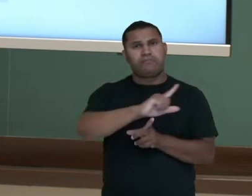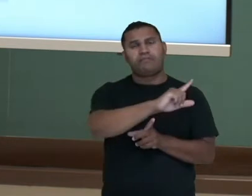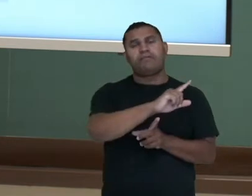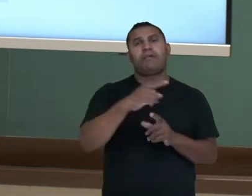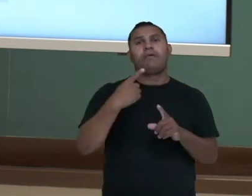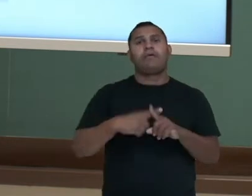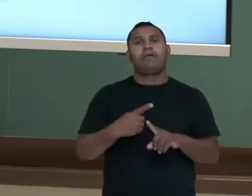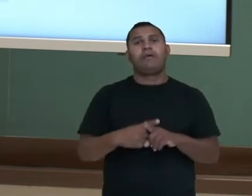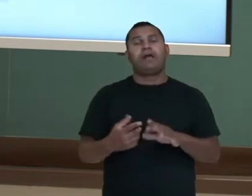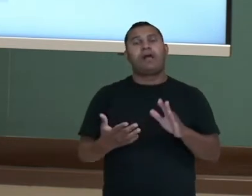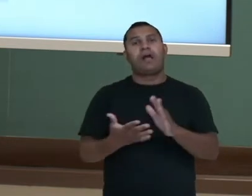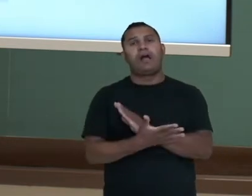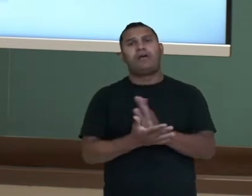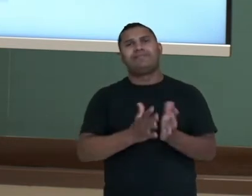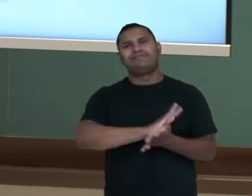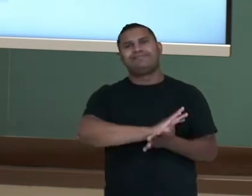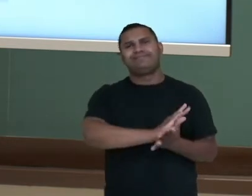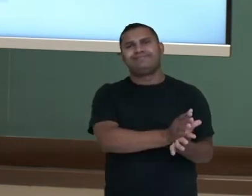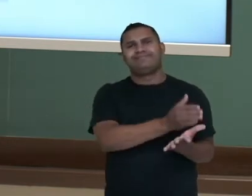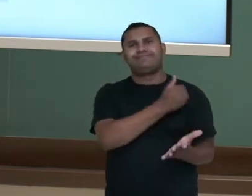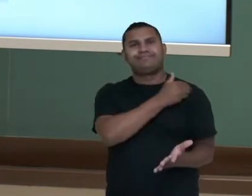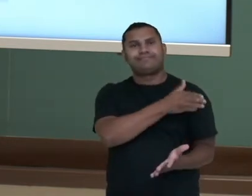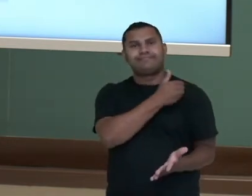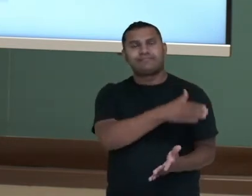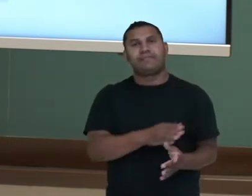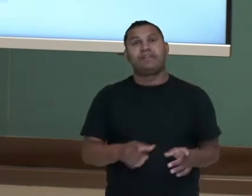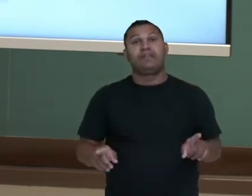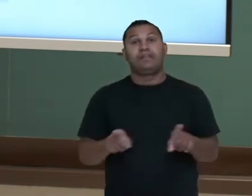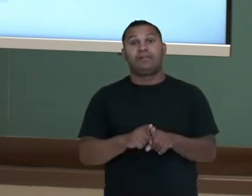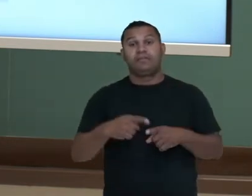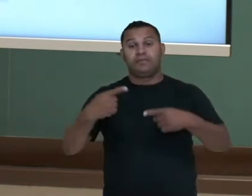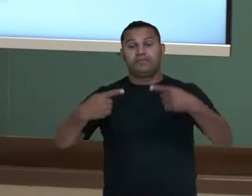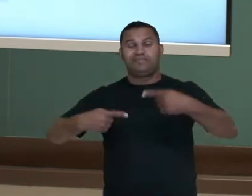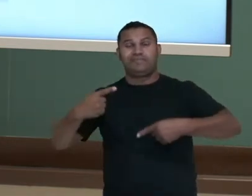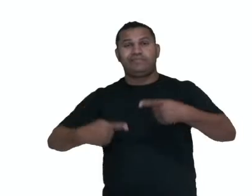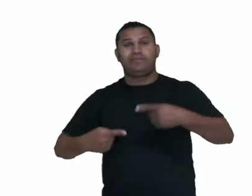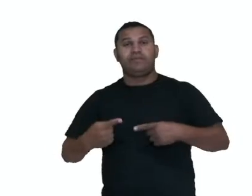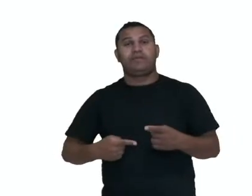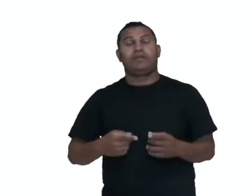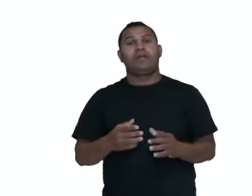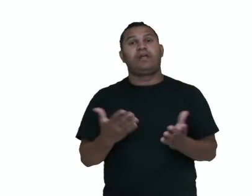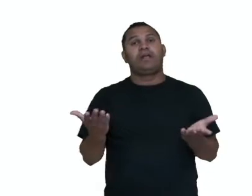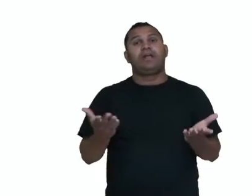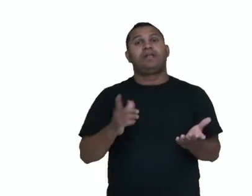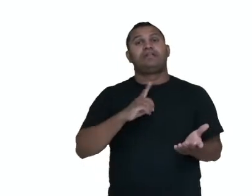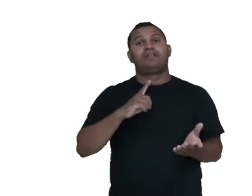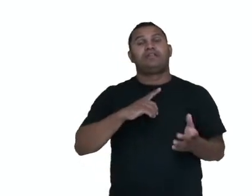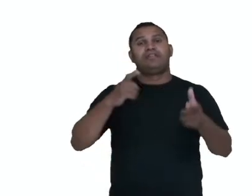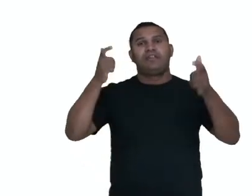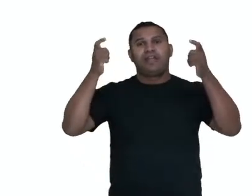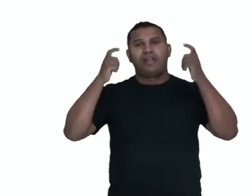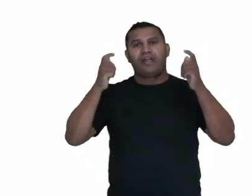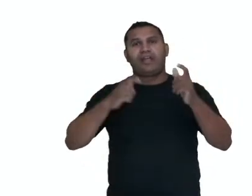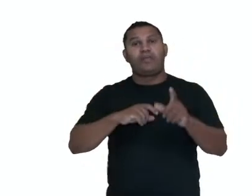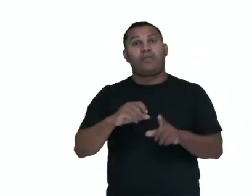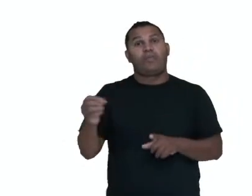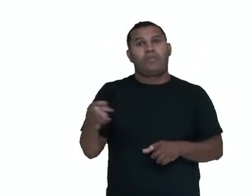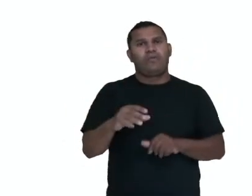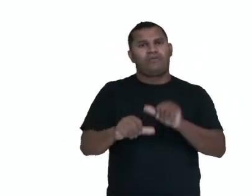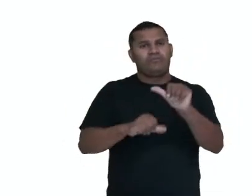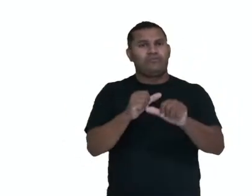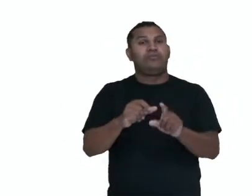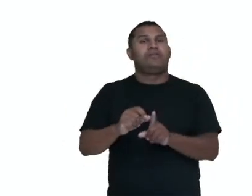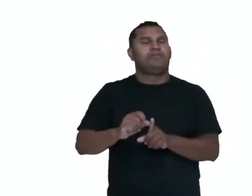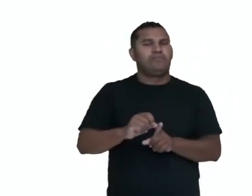religiosa ou étnica. Então vejam essa diáspora, né? Então os africanos e africanas passando por esse processo